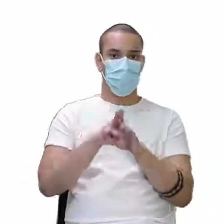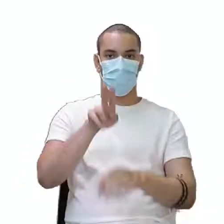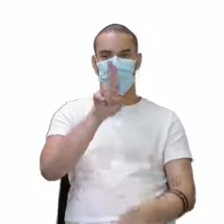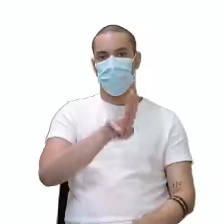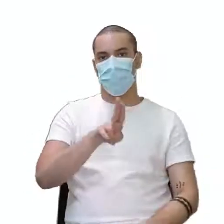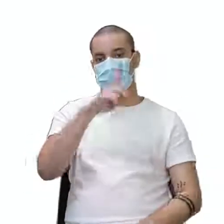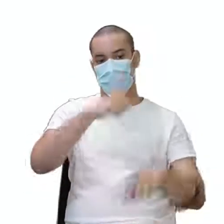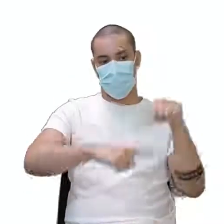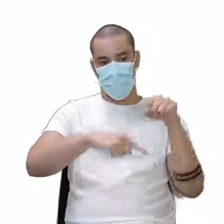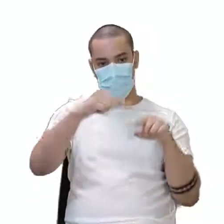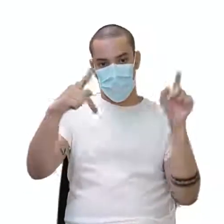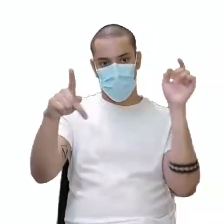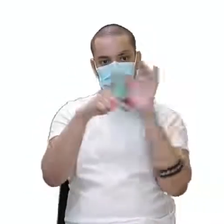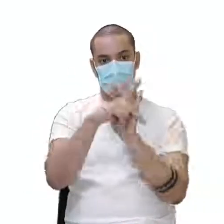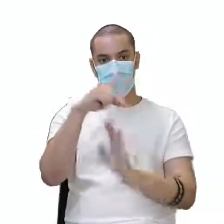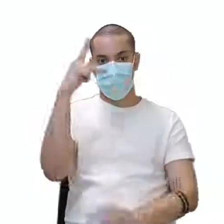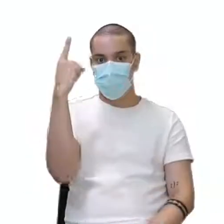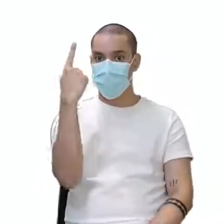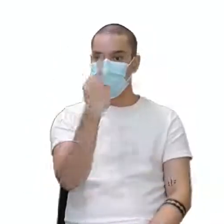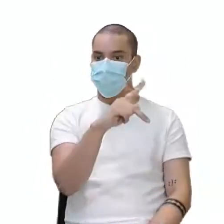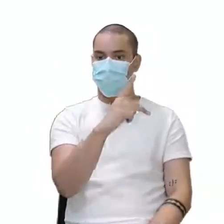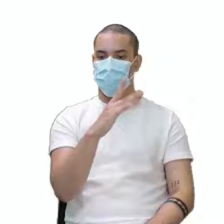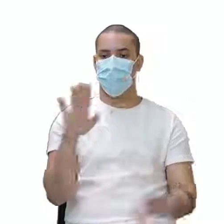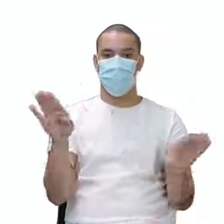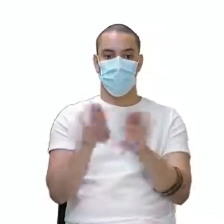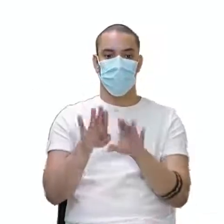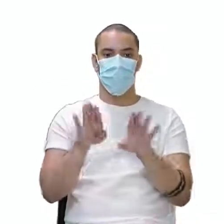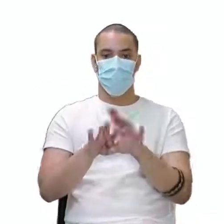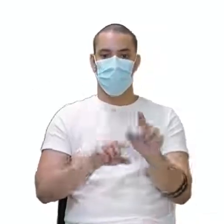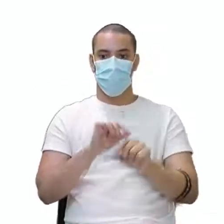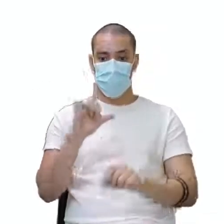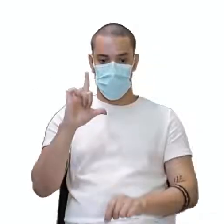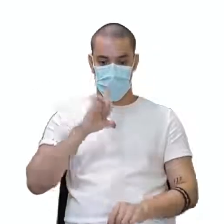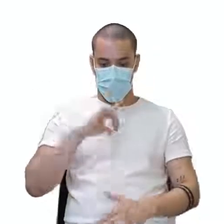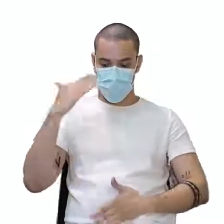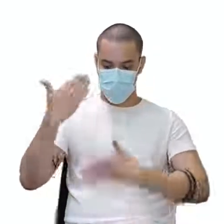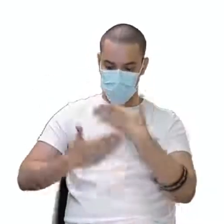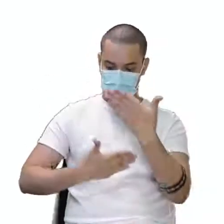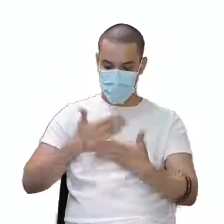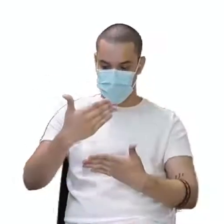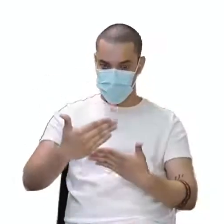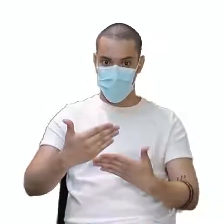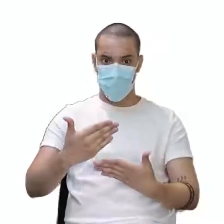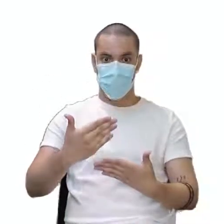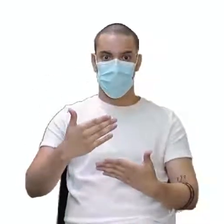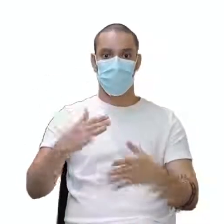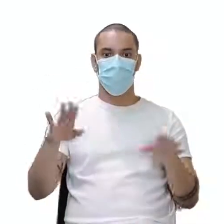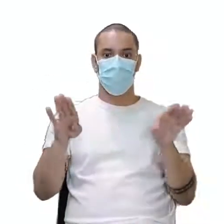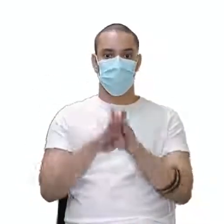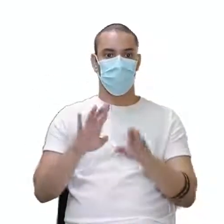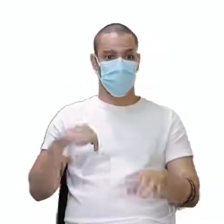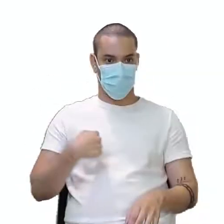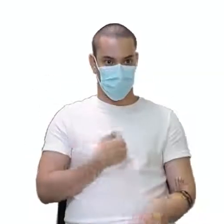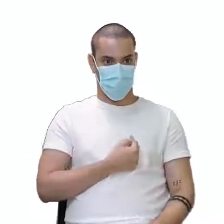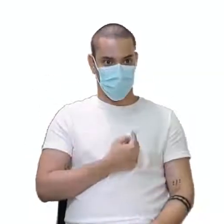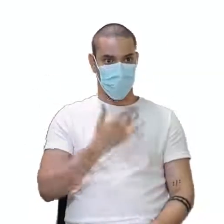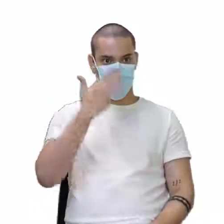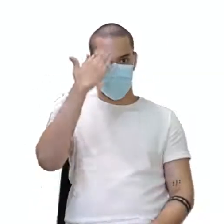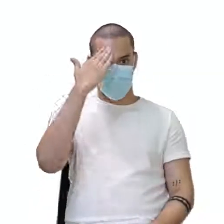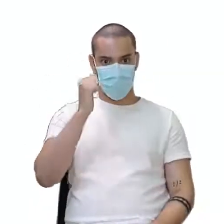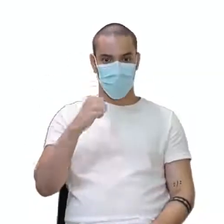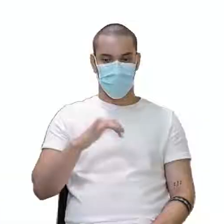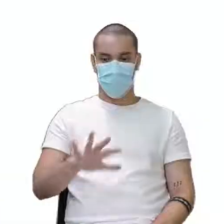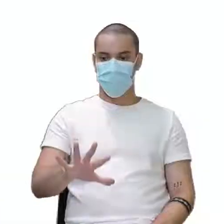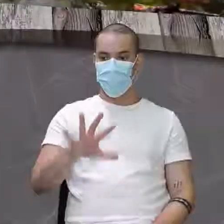recurso, tá? E ele também, ao ter o processo de transpiração E o processo